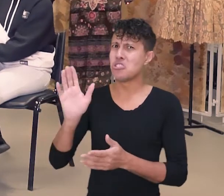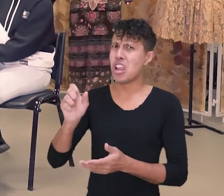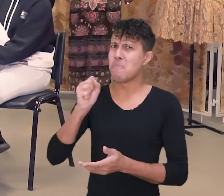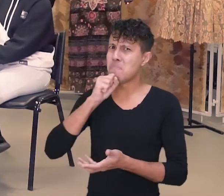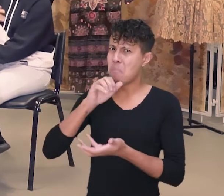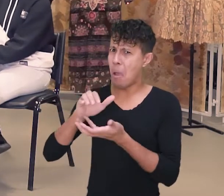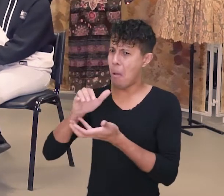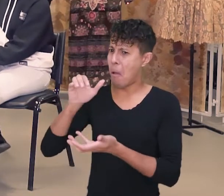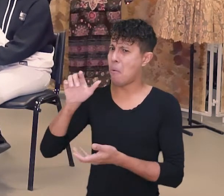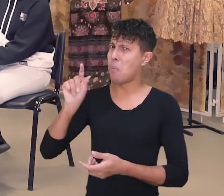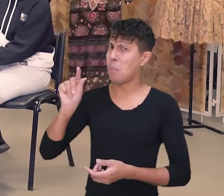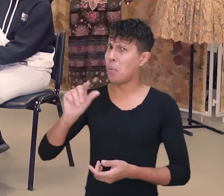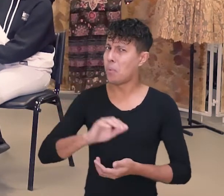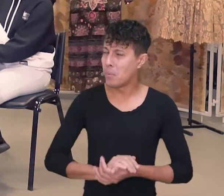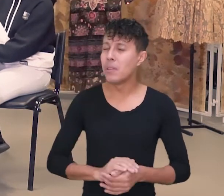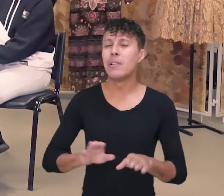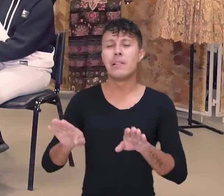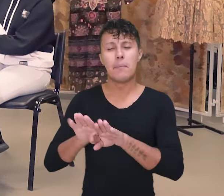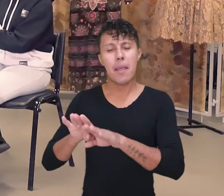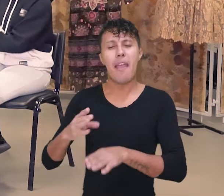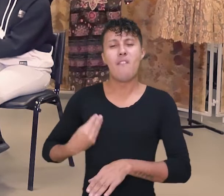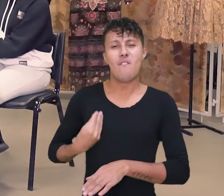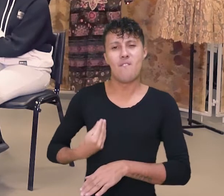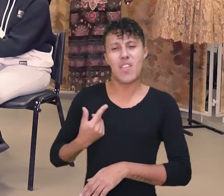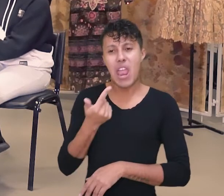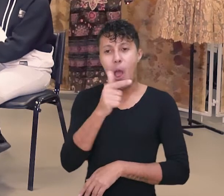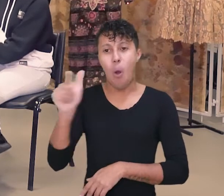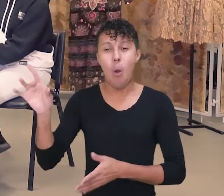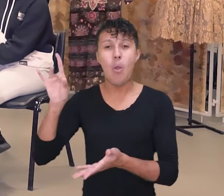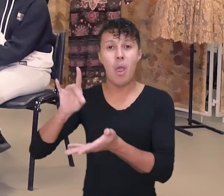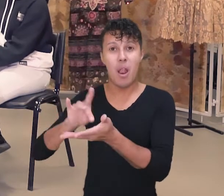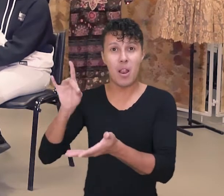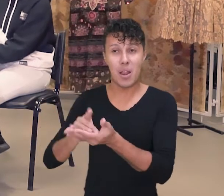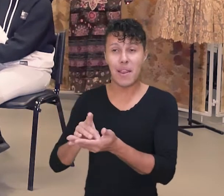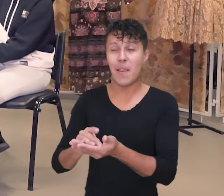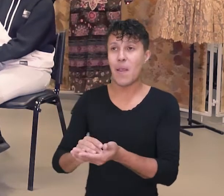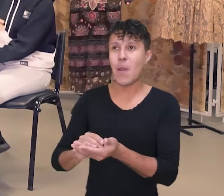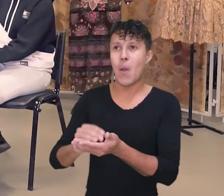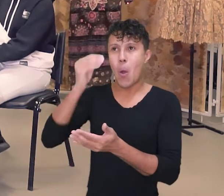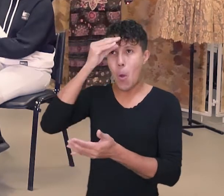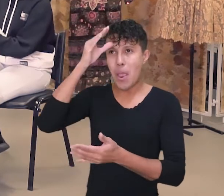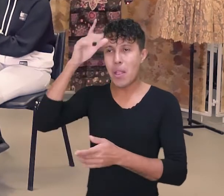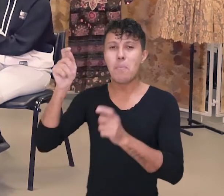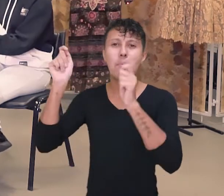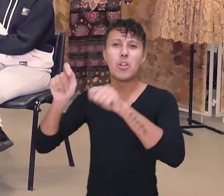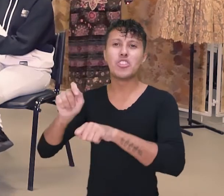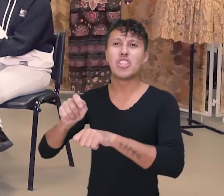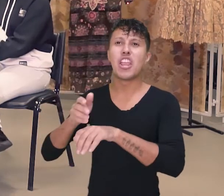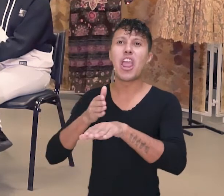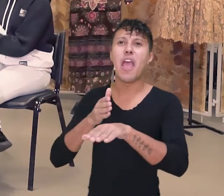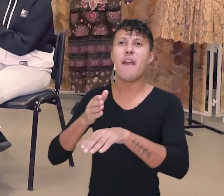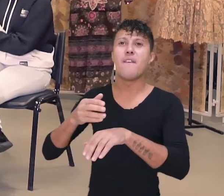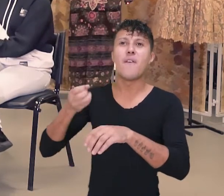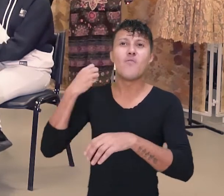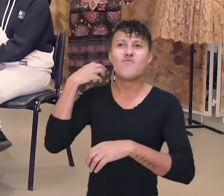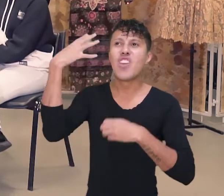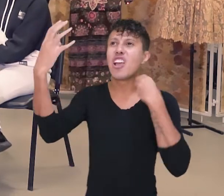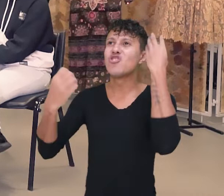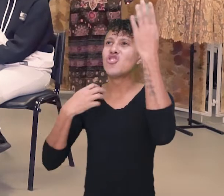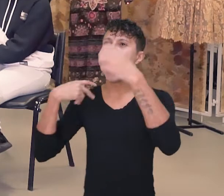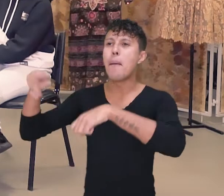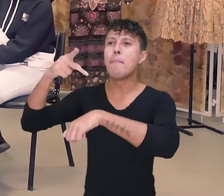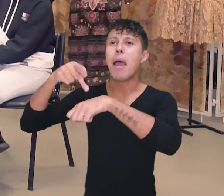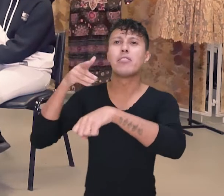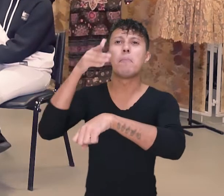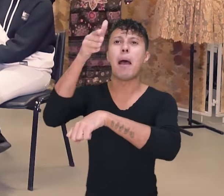E eles tinham uma outra realidade, uma situação diferente, eles tinham acesso a outras coisas, eles podiam viajar, eles tinham conhecimento de outros